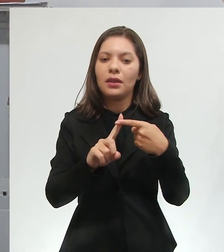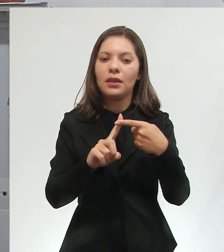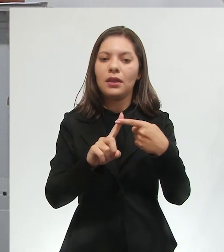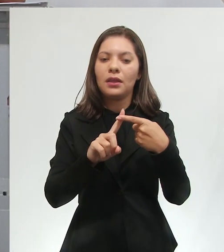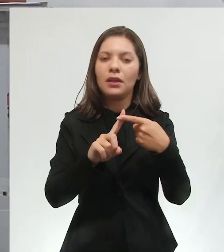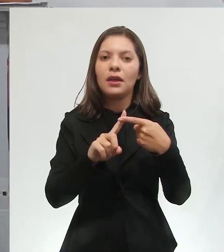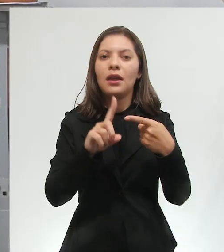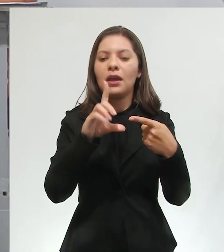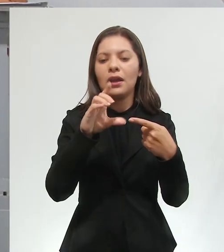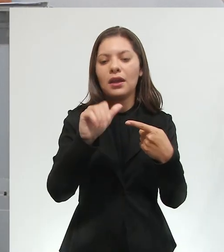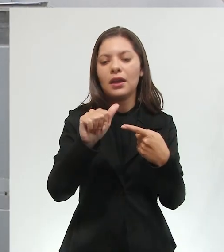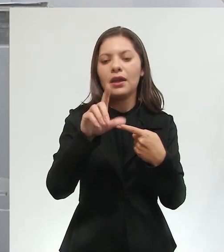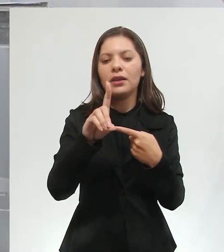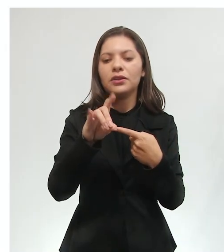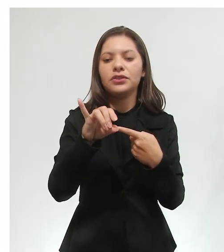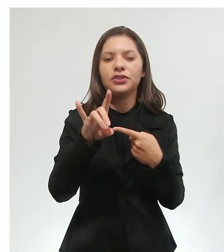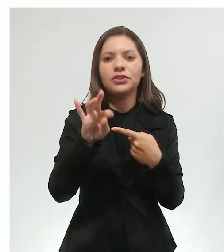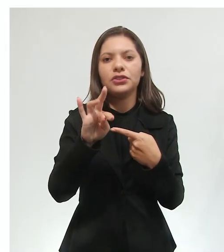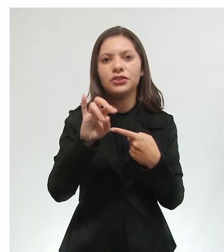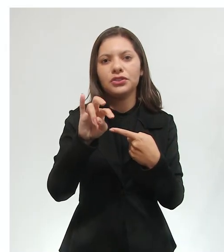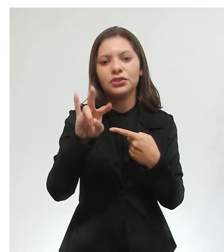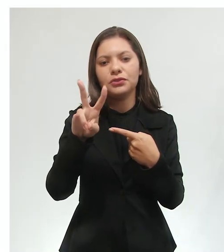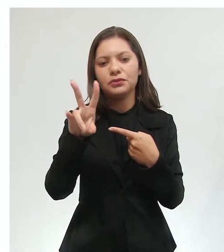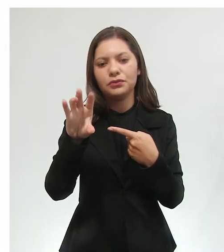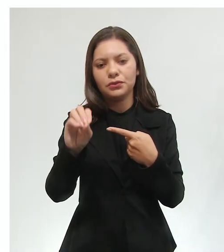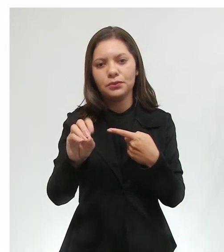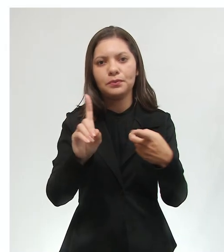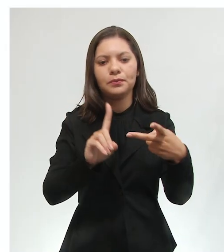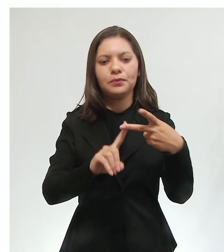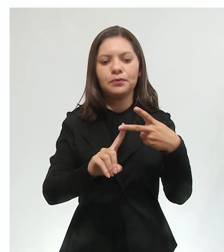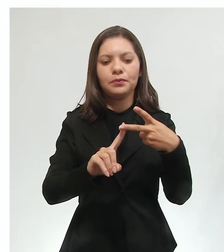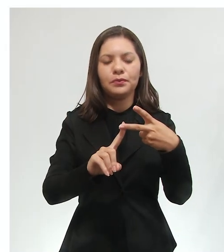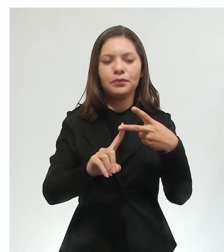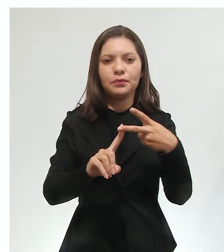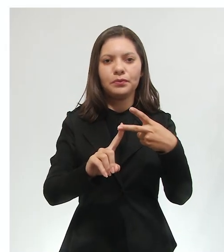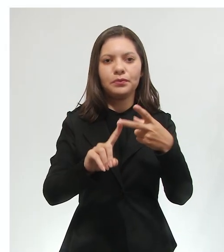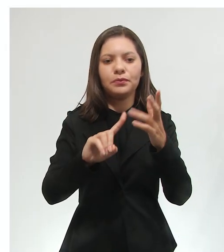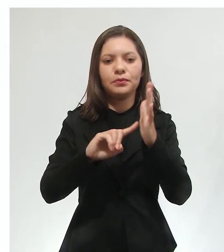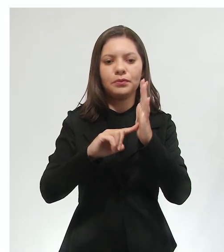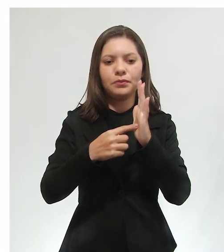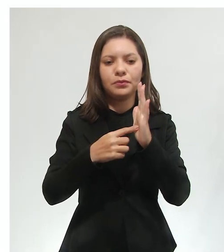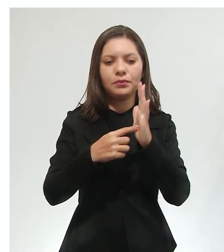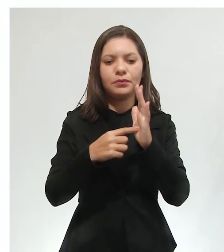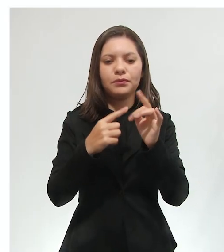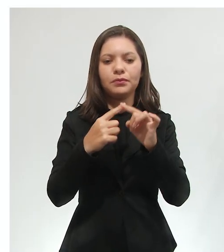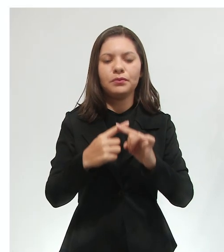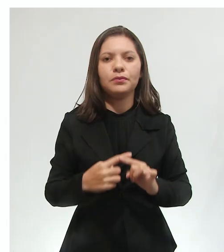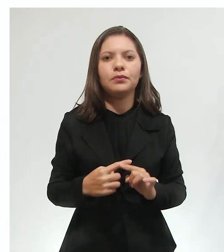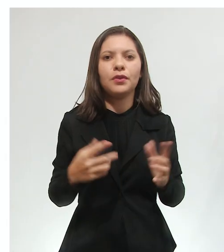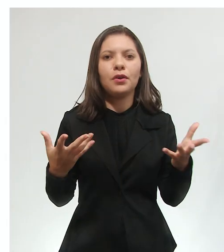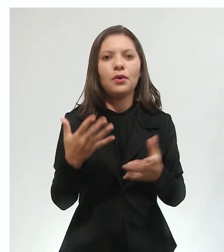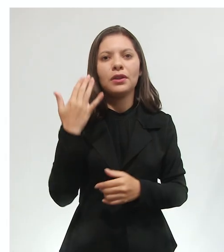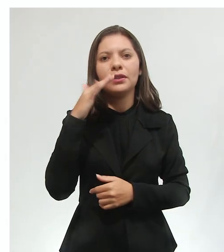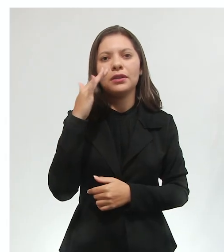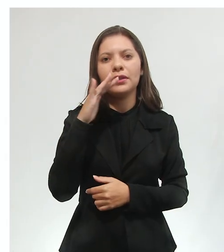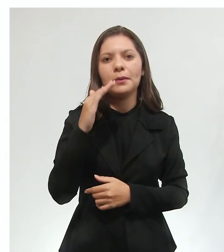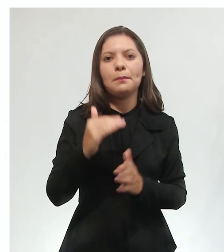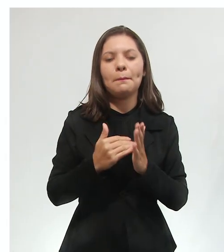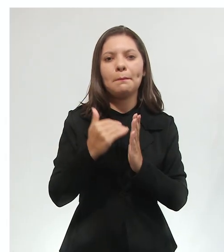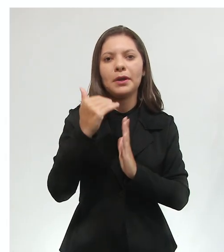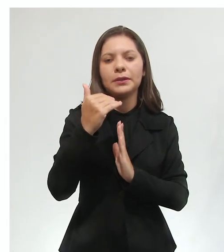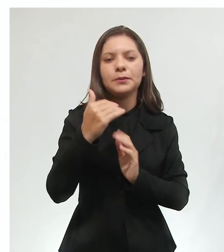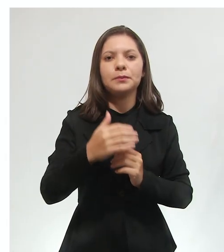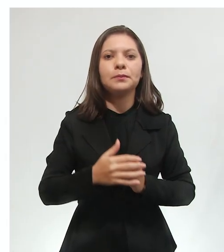sistema multiplicativo. Vamos entender um pouquinho desses nossos 2 sistemas. Vamos